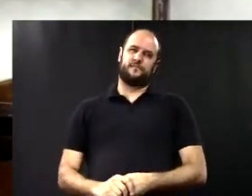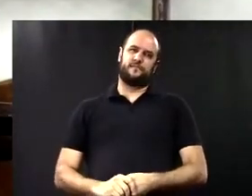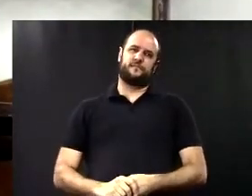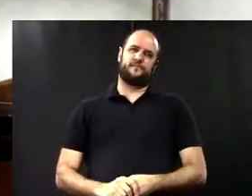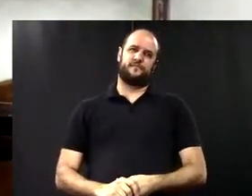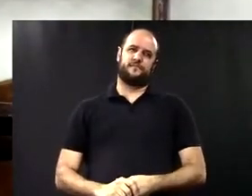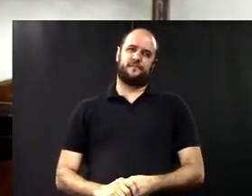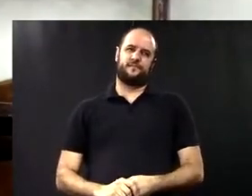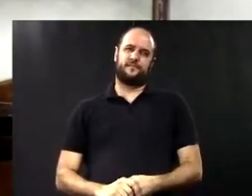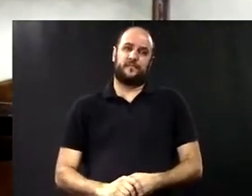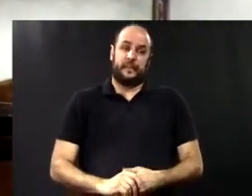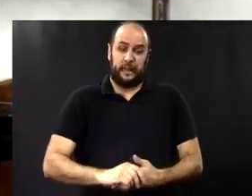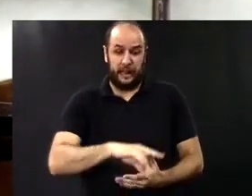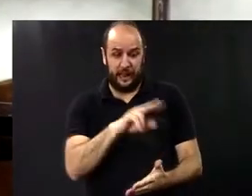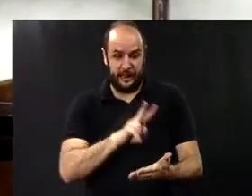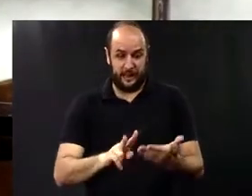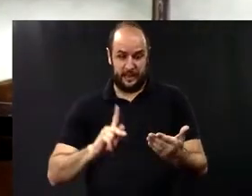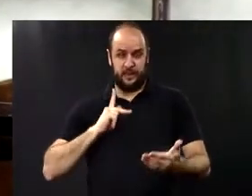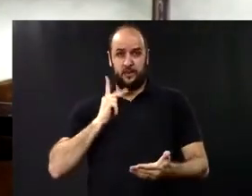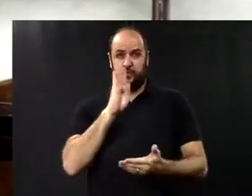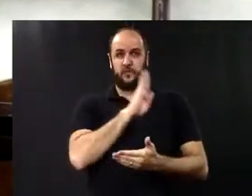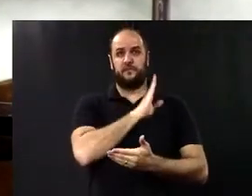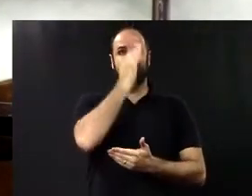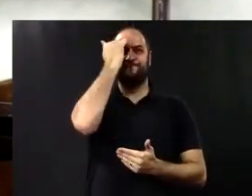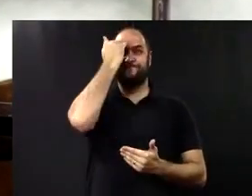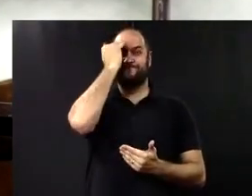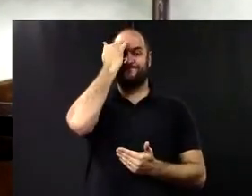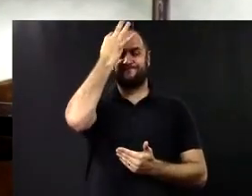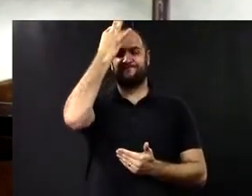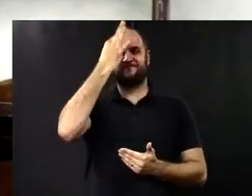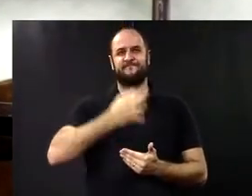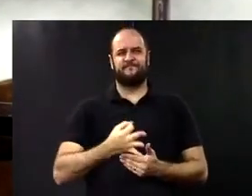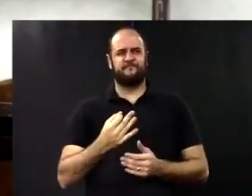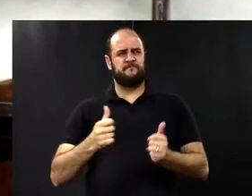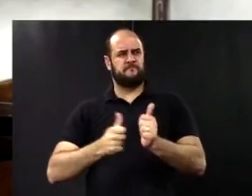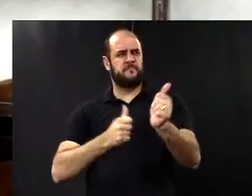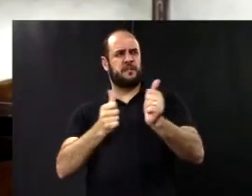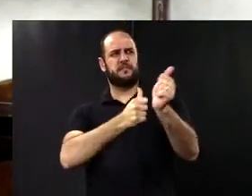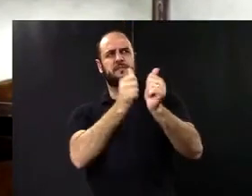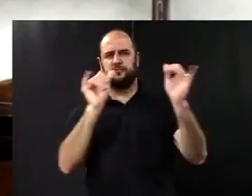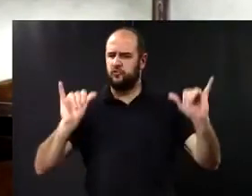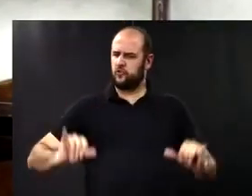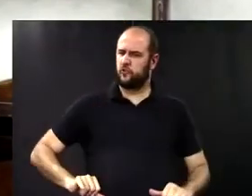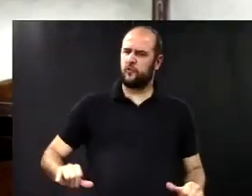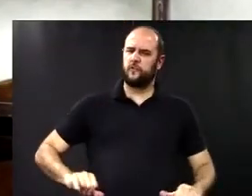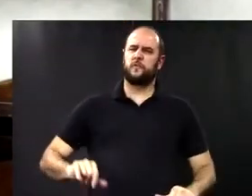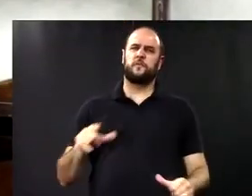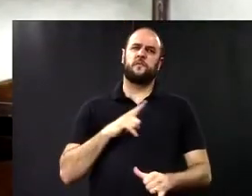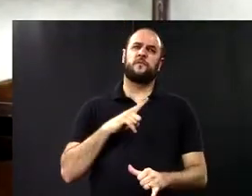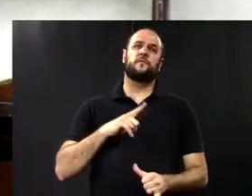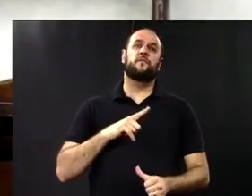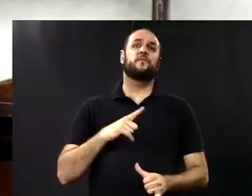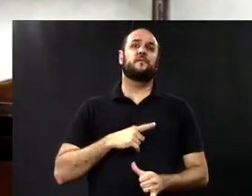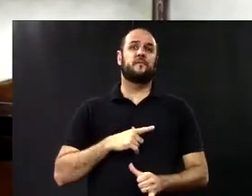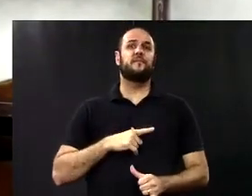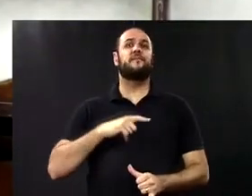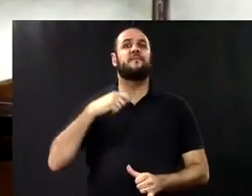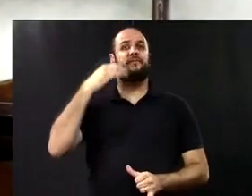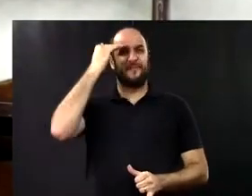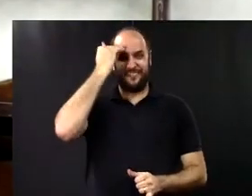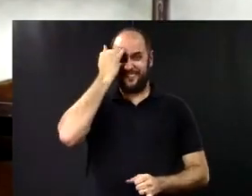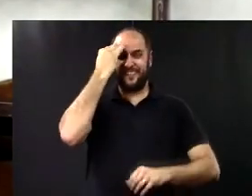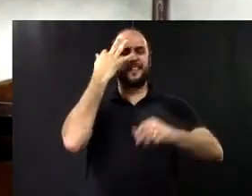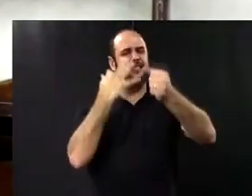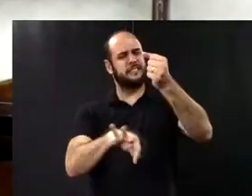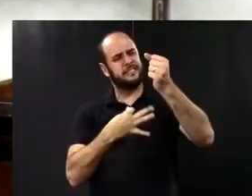Os leitores dessa carta precisavam entender a perseguição e a dor que sofriam como disciplina. Por isso eles